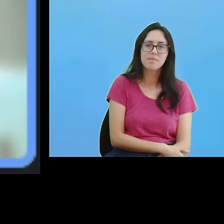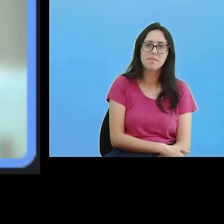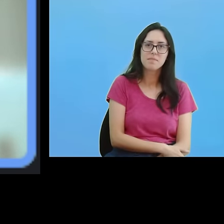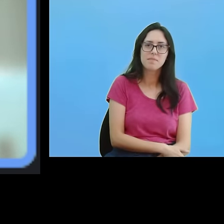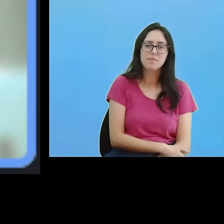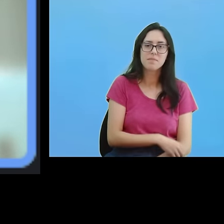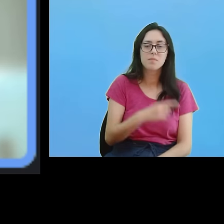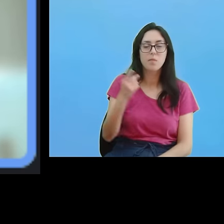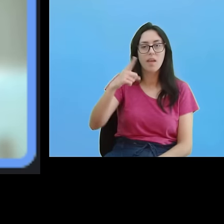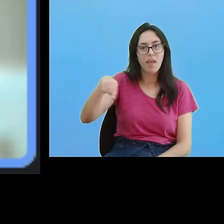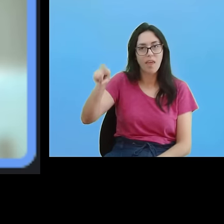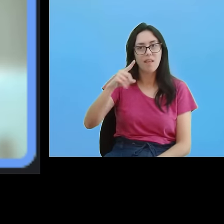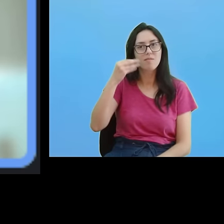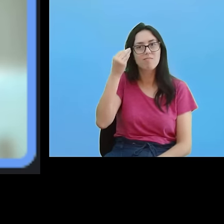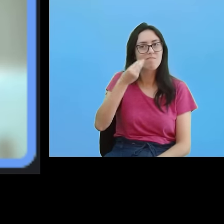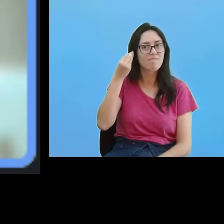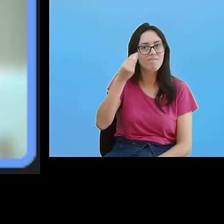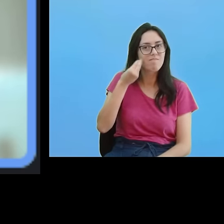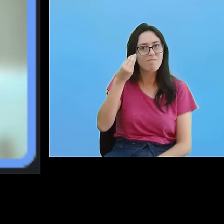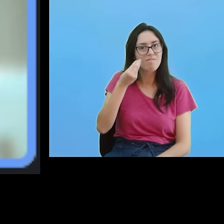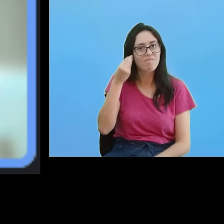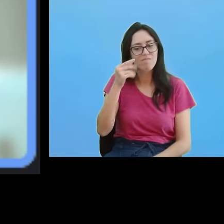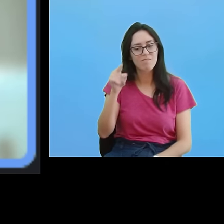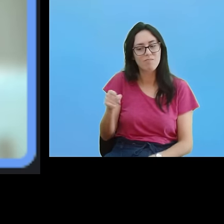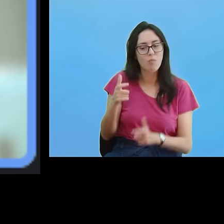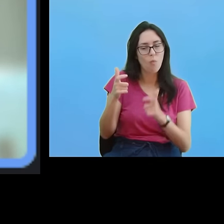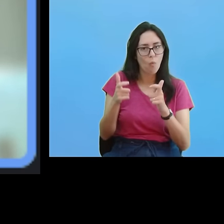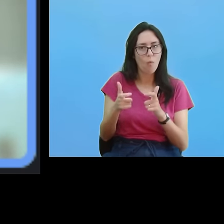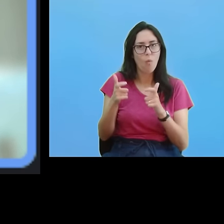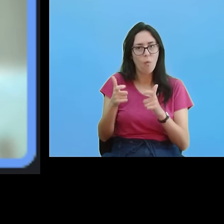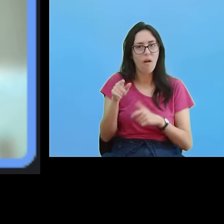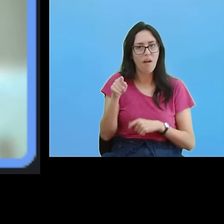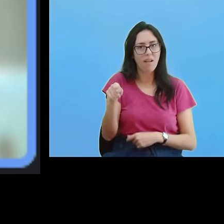eles estão ali experienciando esse